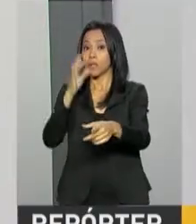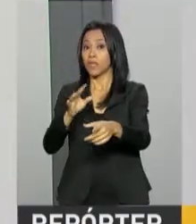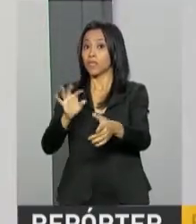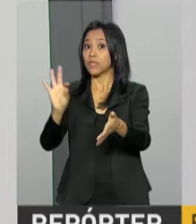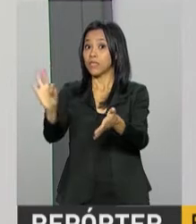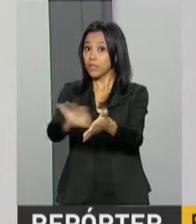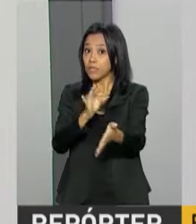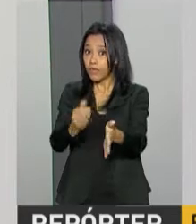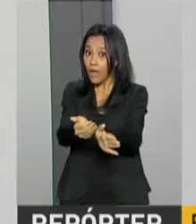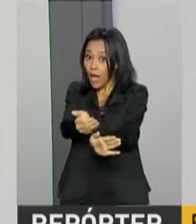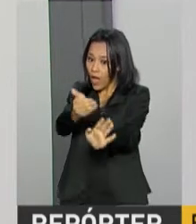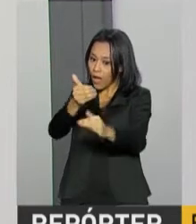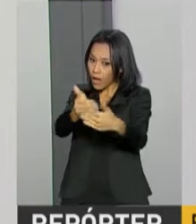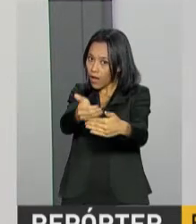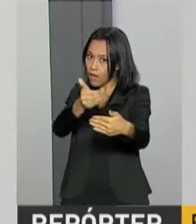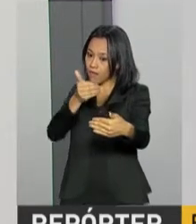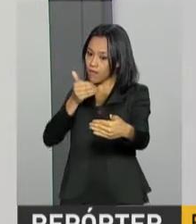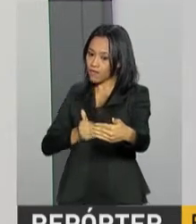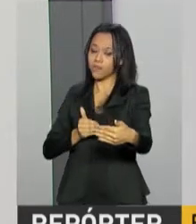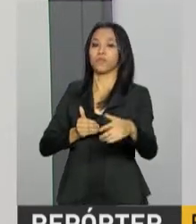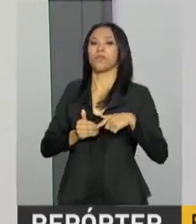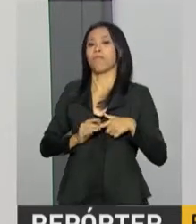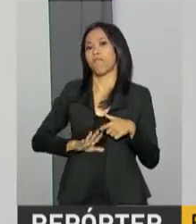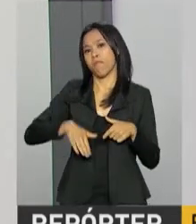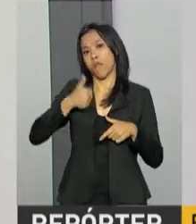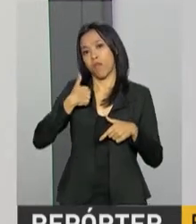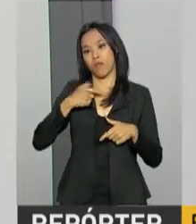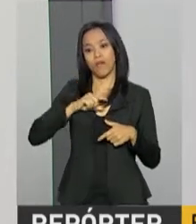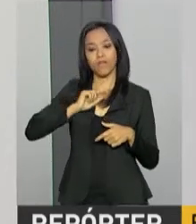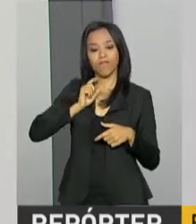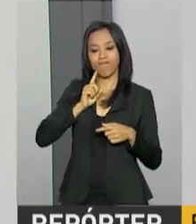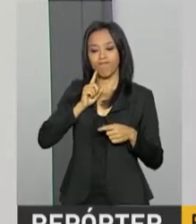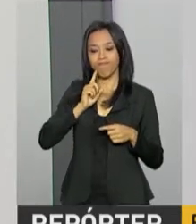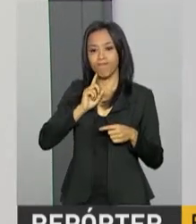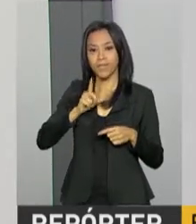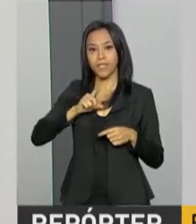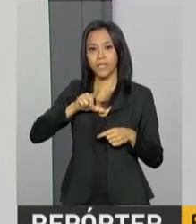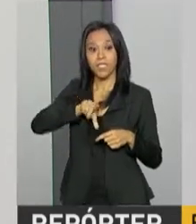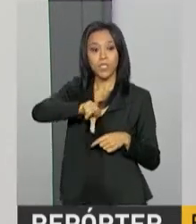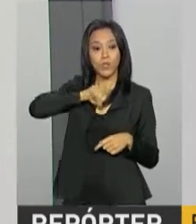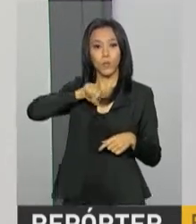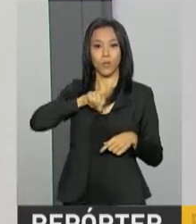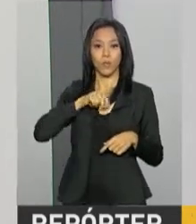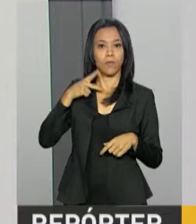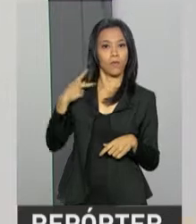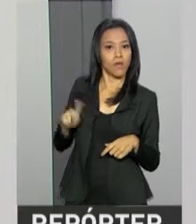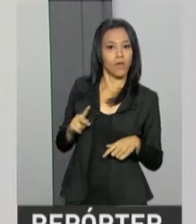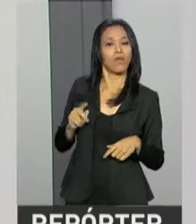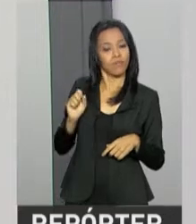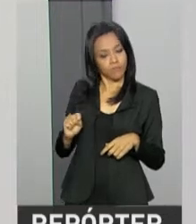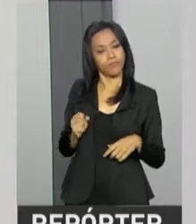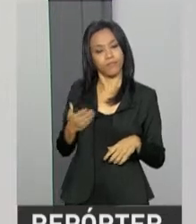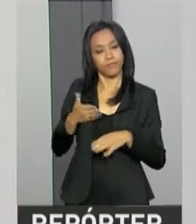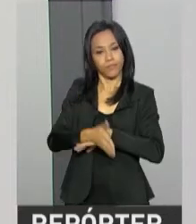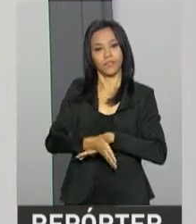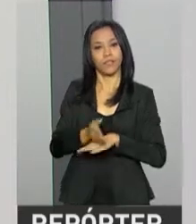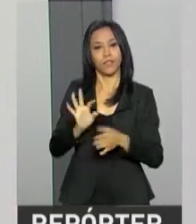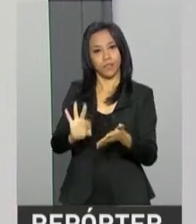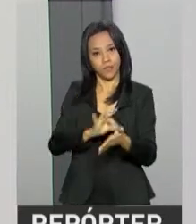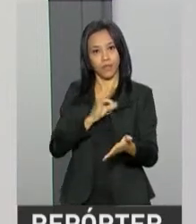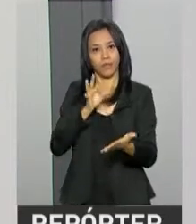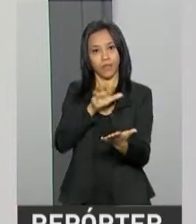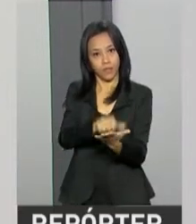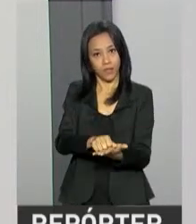ele vai conseguir situar dentro dos cursos do de opção dele então a gente recomenda realmente que ele se inscrevam o quanto antes e